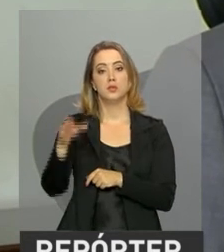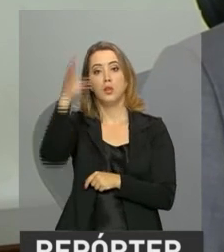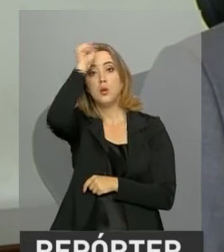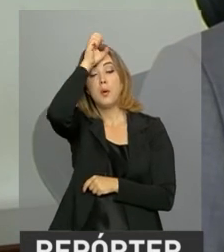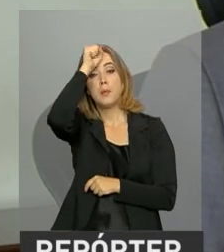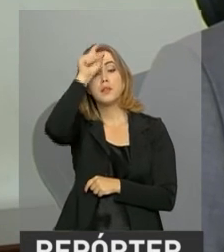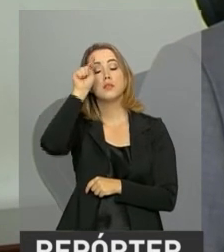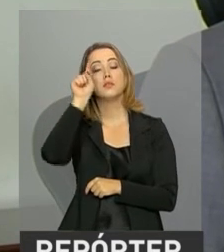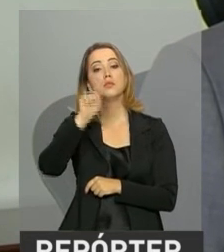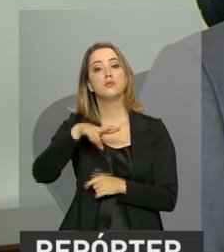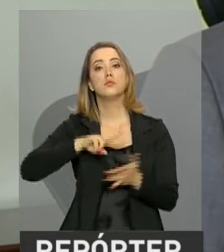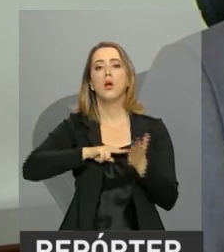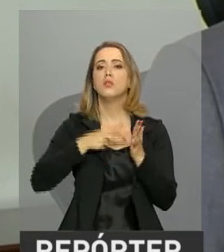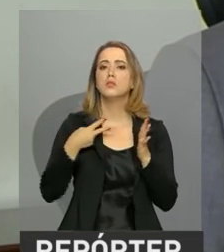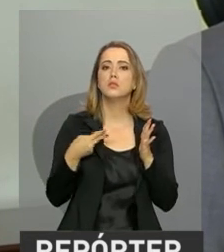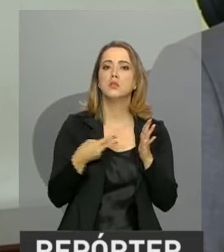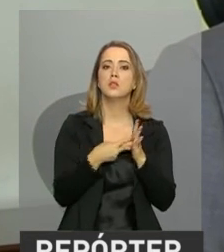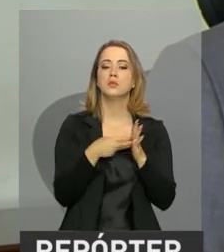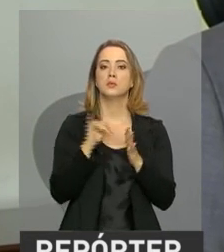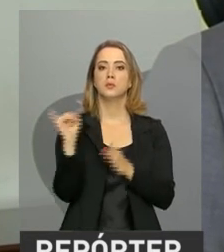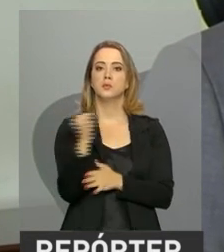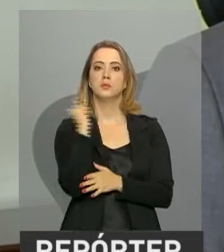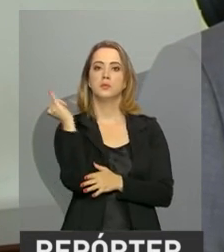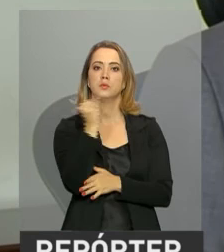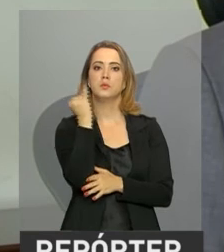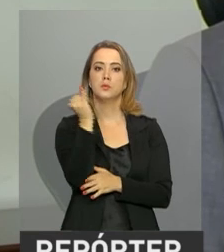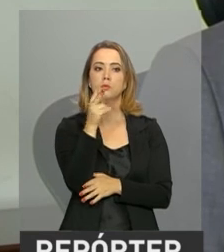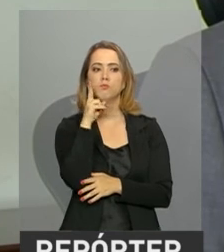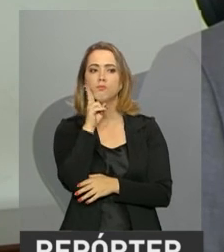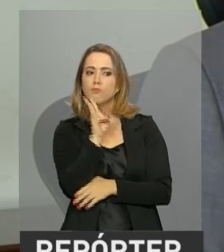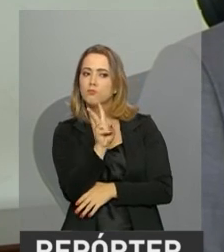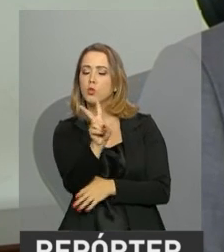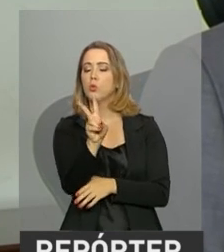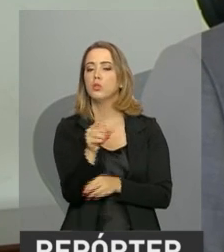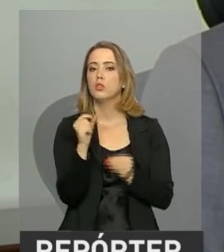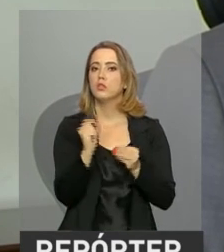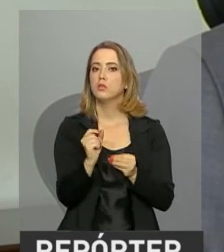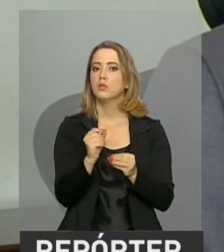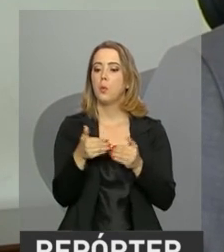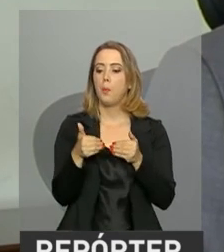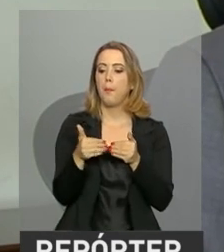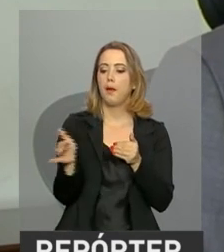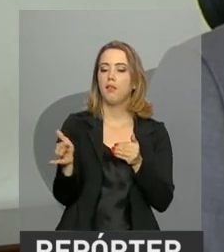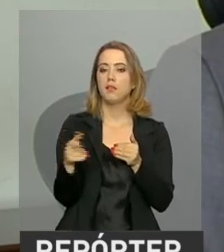na verdade, é importante que o jovem enxergue aquilo como uma grande porta de entrada para a empresa.